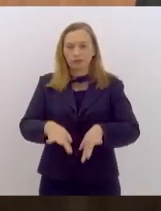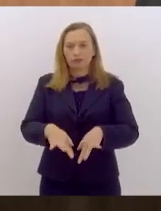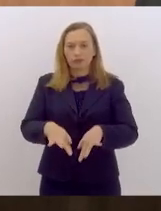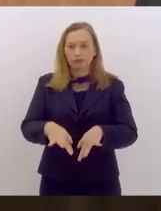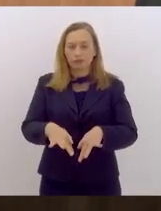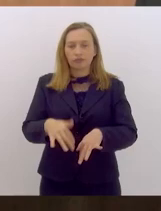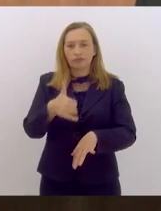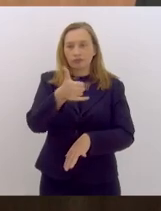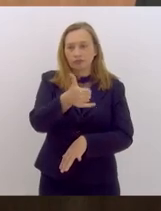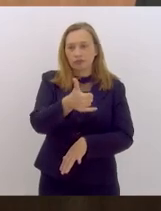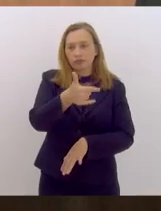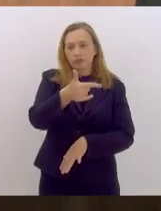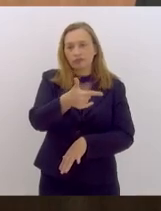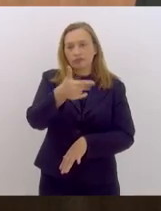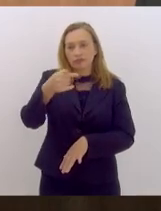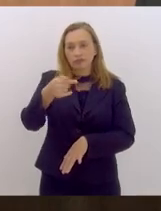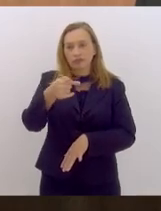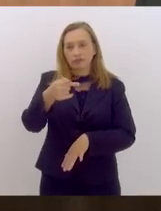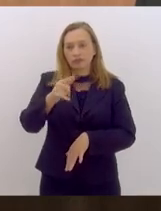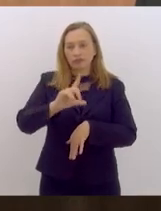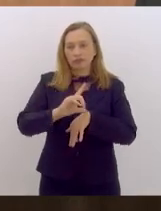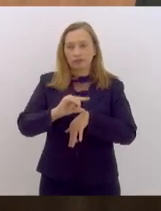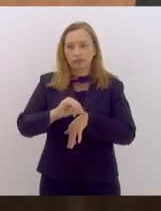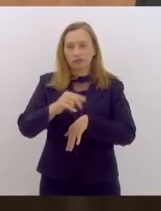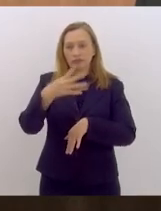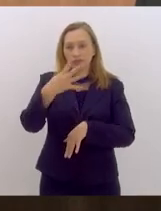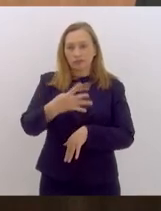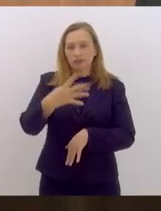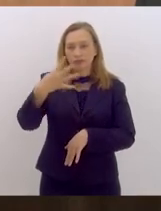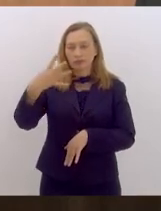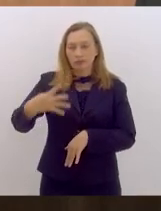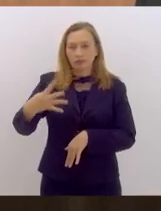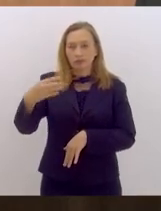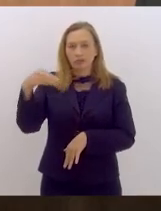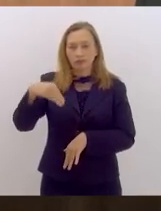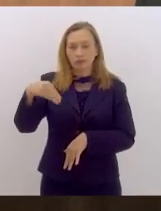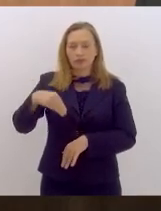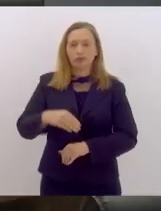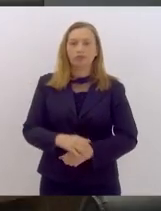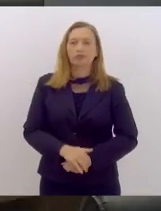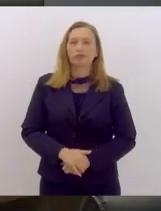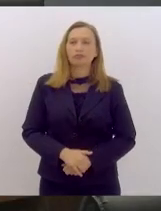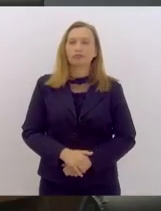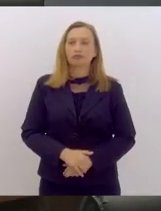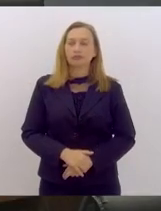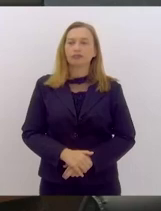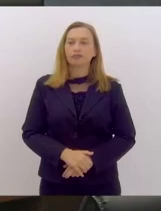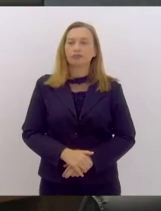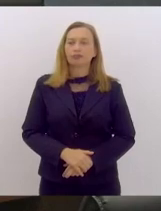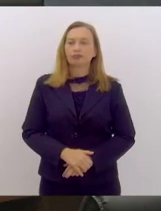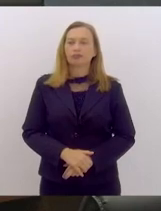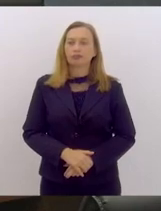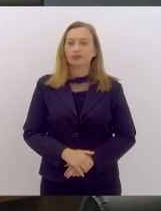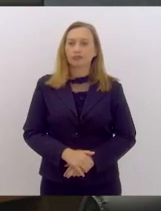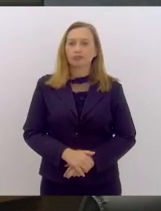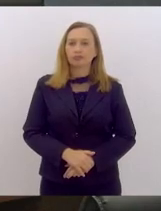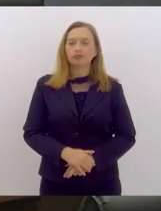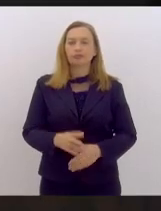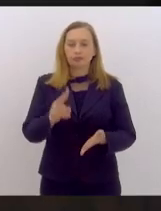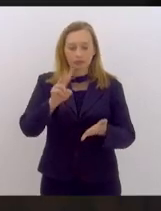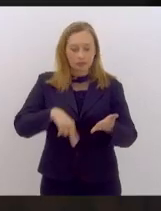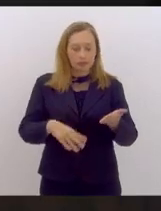encerrou-se às 17horas e 44 minutos a